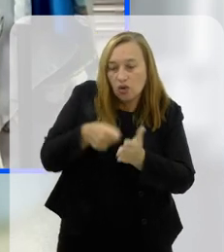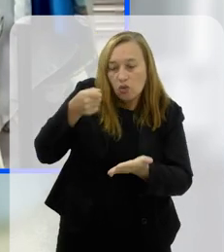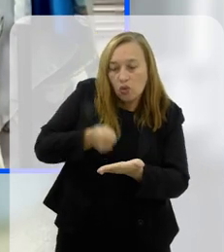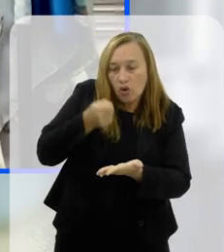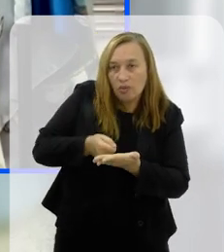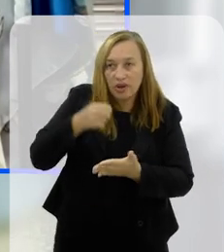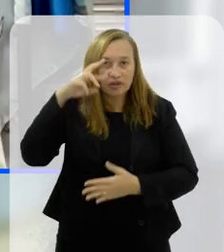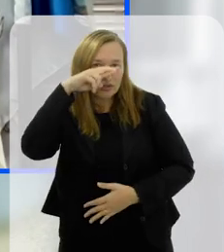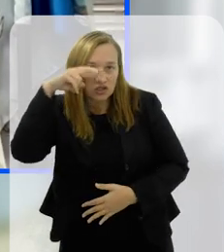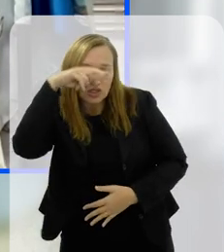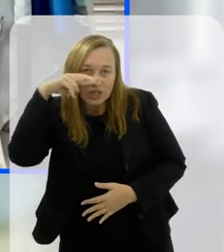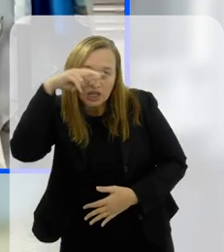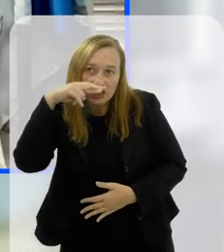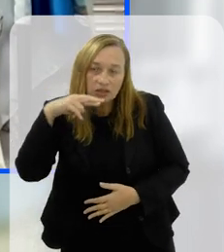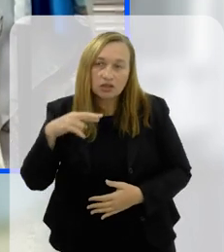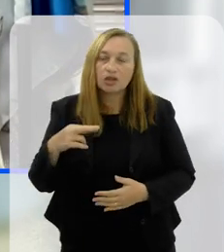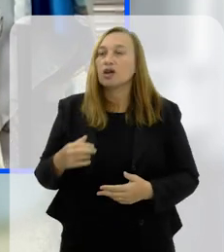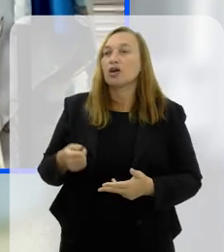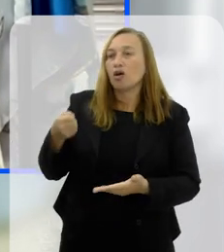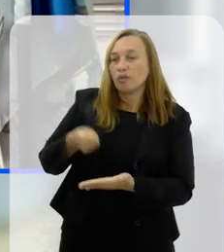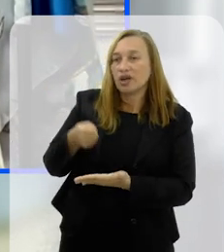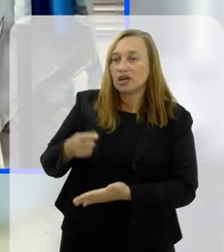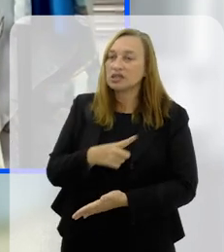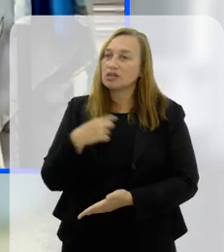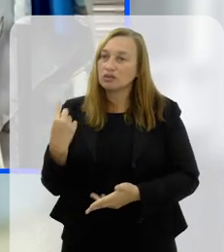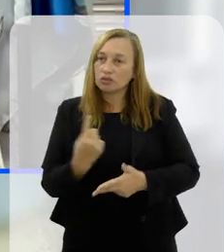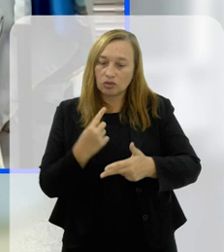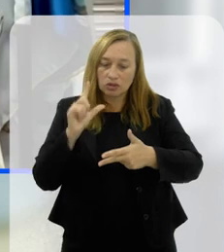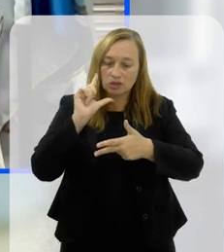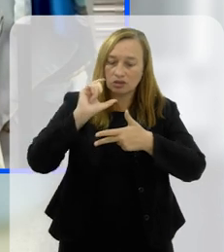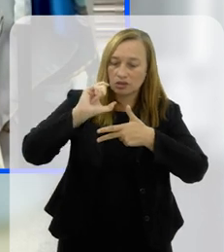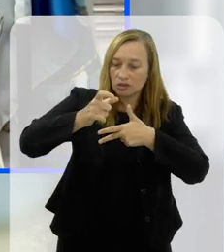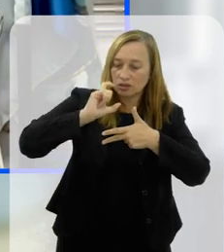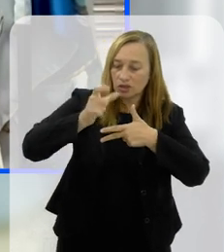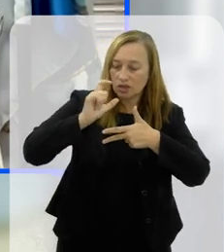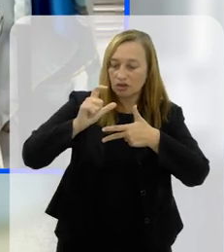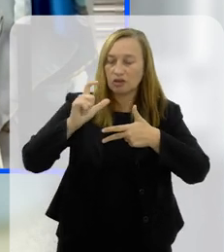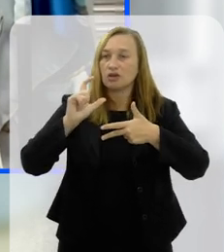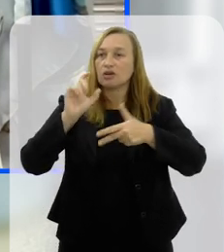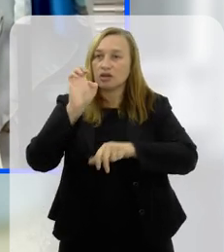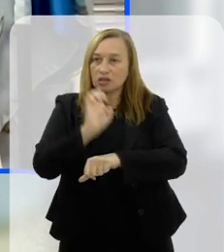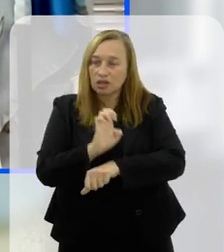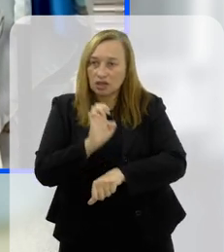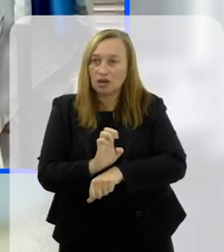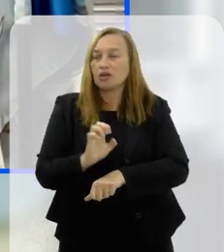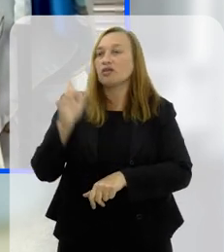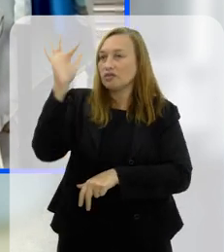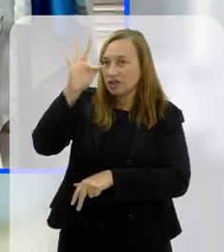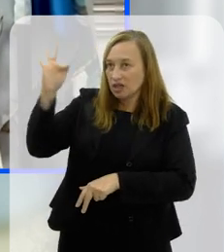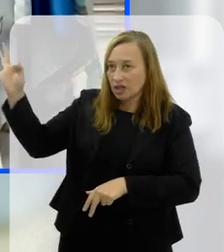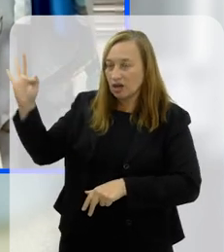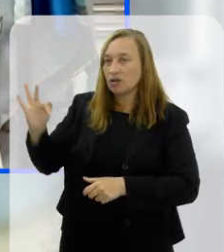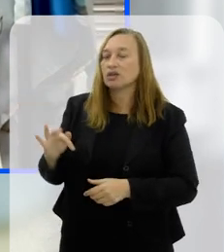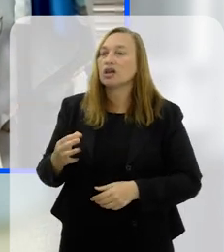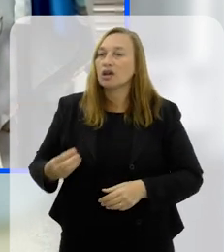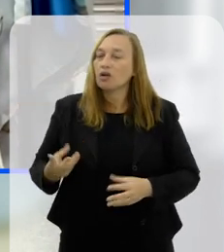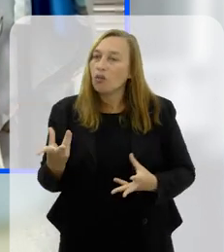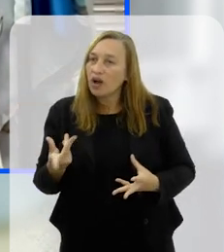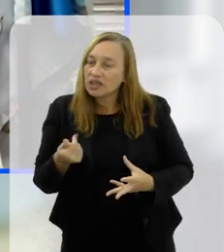fiscaliza e é mais do que obrigação executivo Municipal Estadual Federal tá D essa